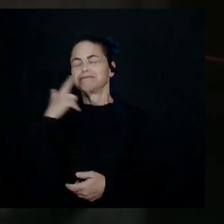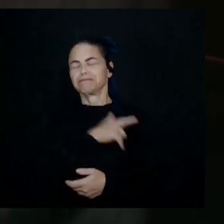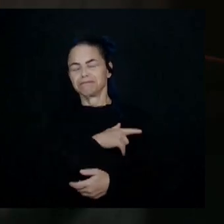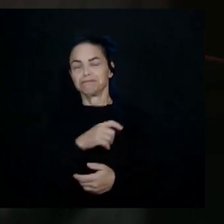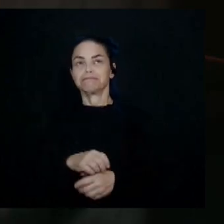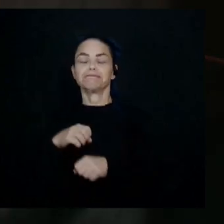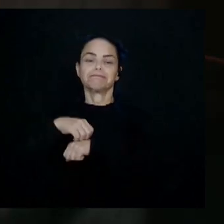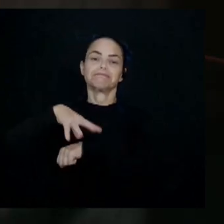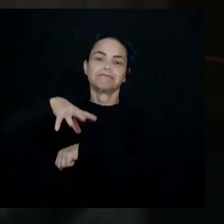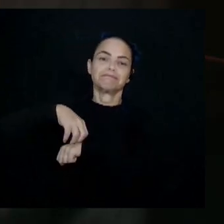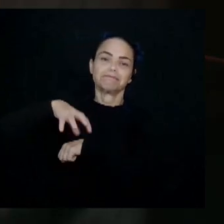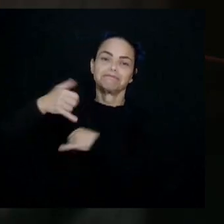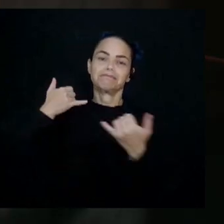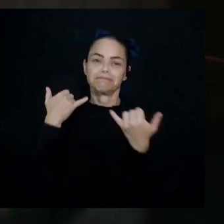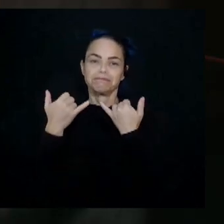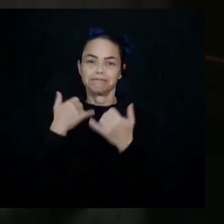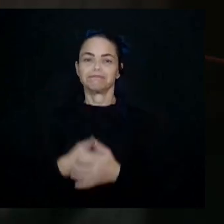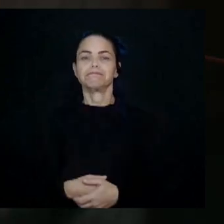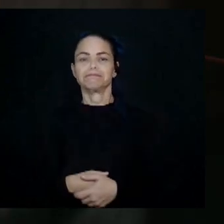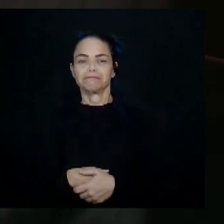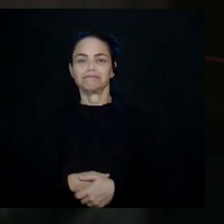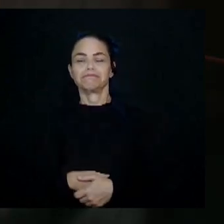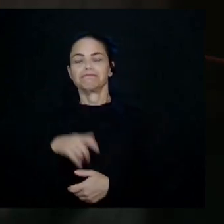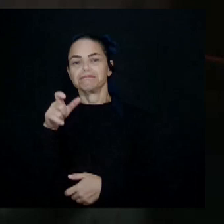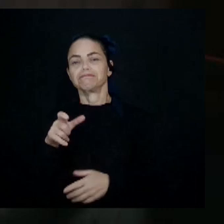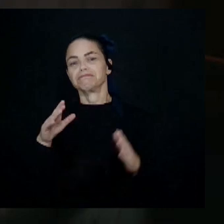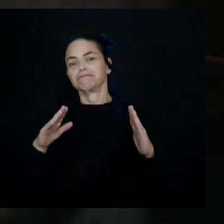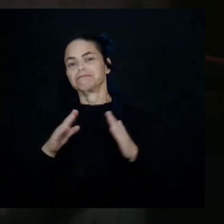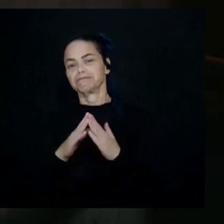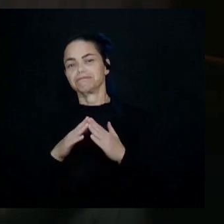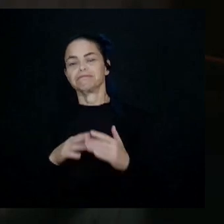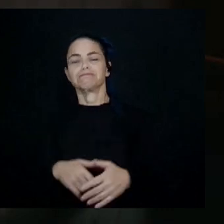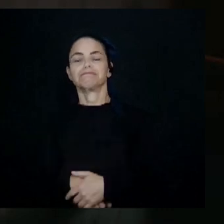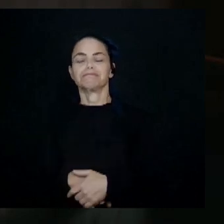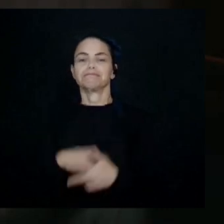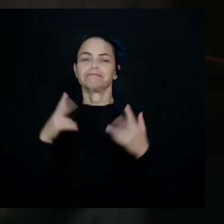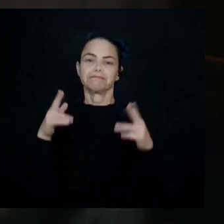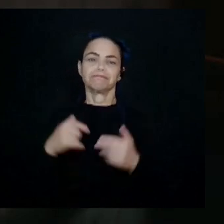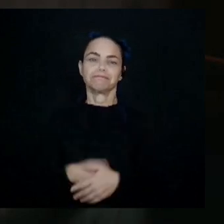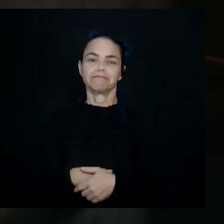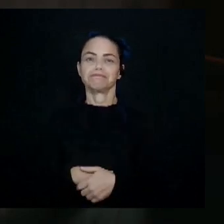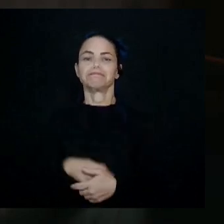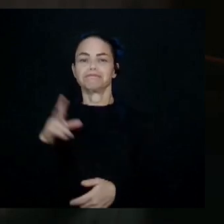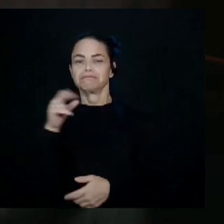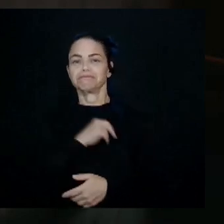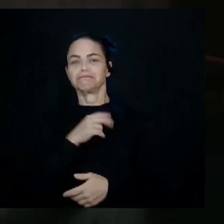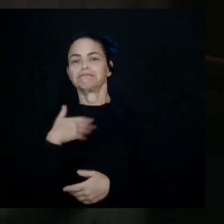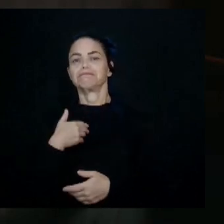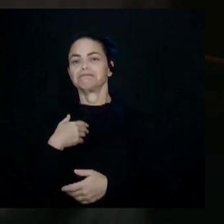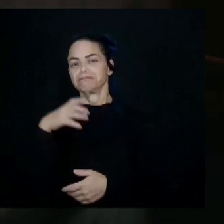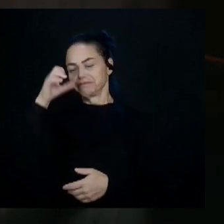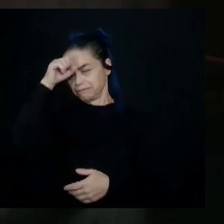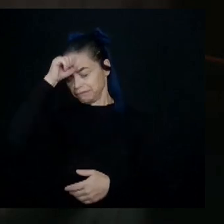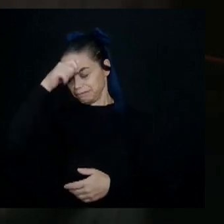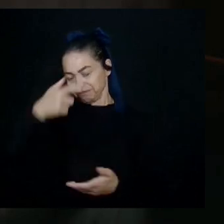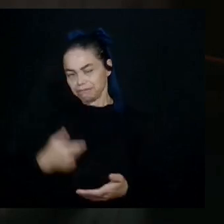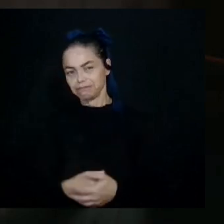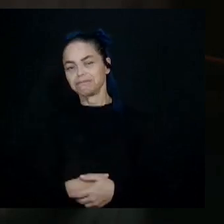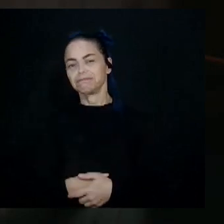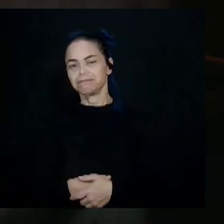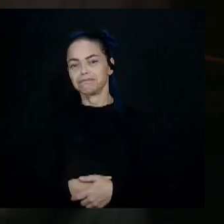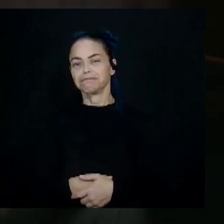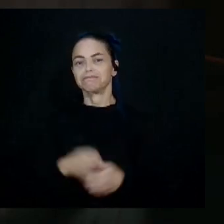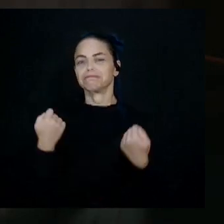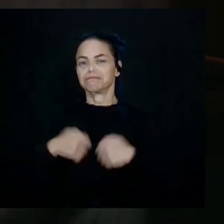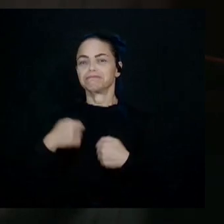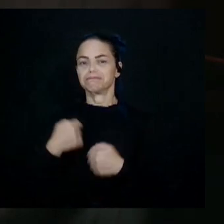informação e com certeza o pessoal que está em casa, tá igual eu aqui. Poxa vida, quanta coisa a gente precisa aprender